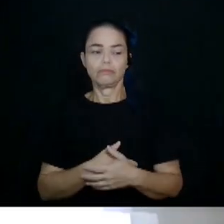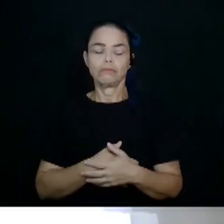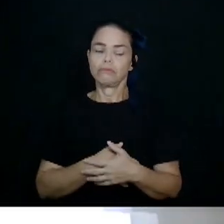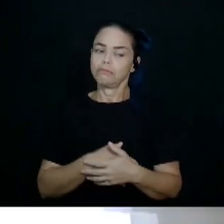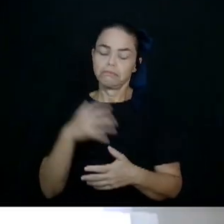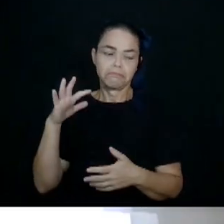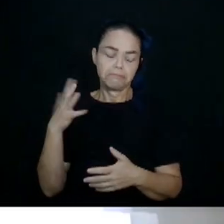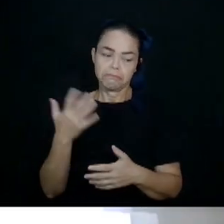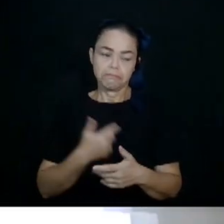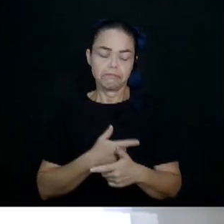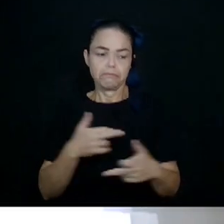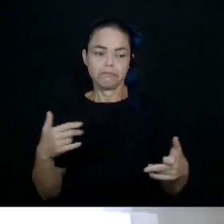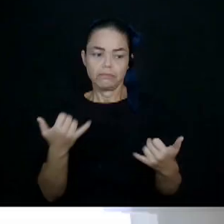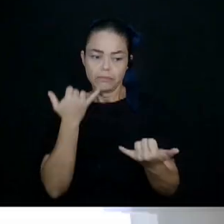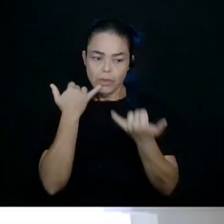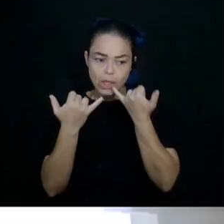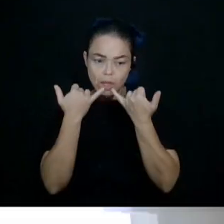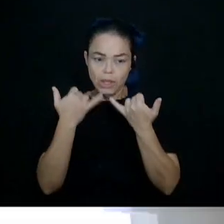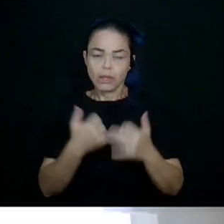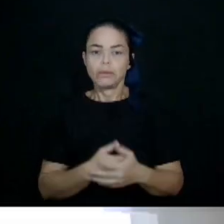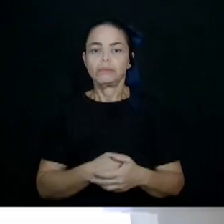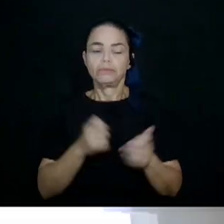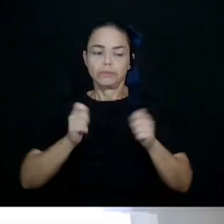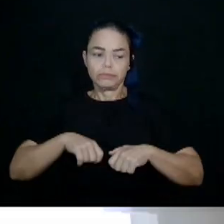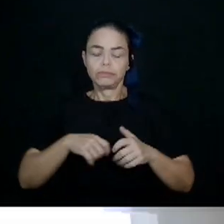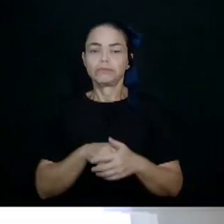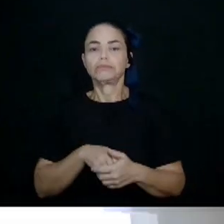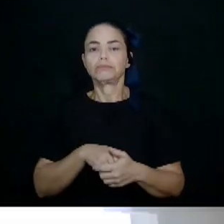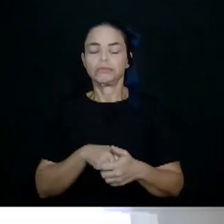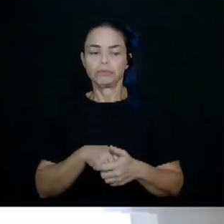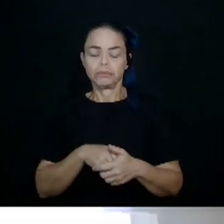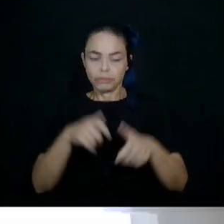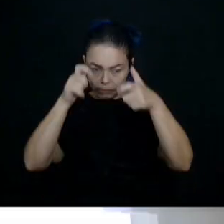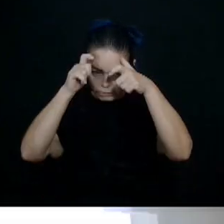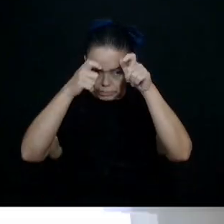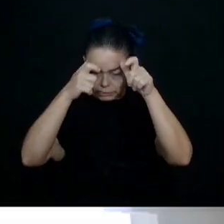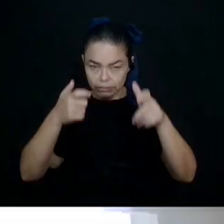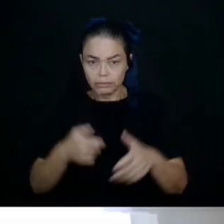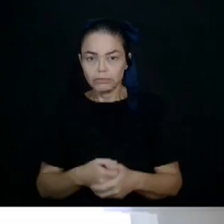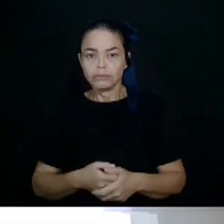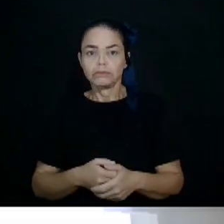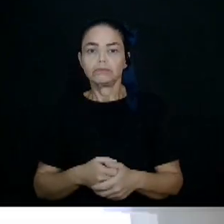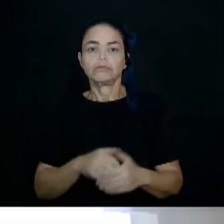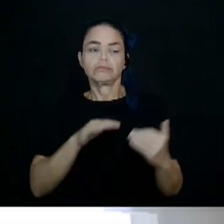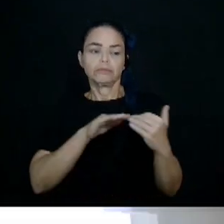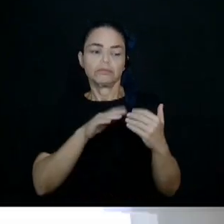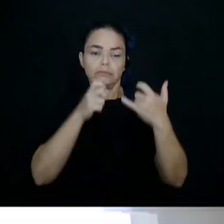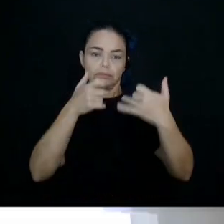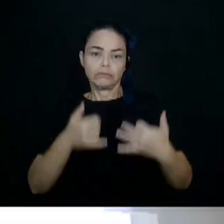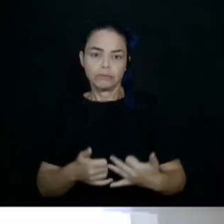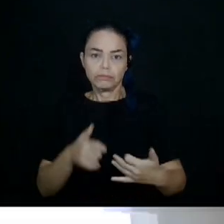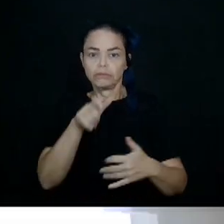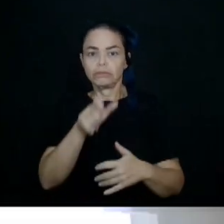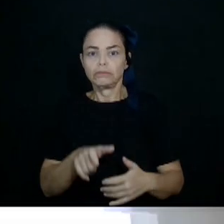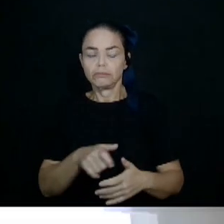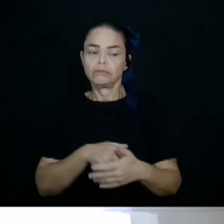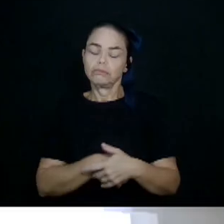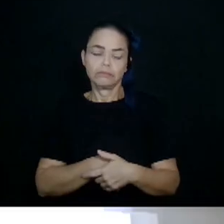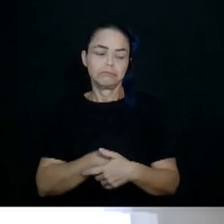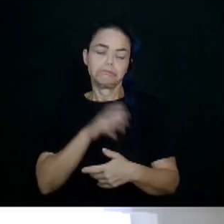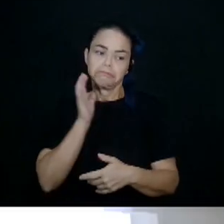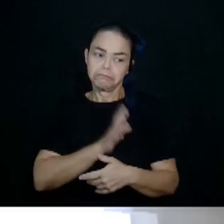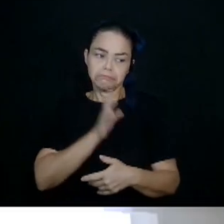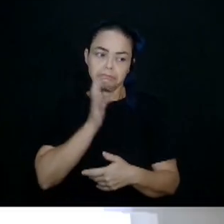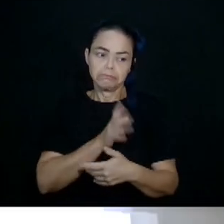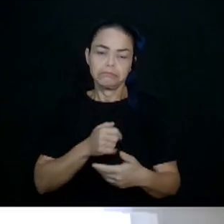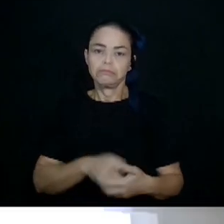alguma informação, né, que pode ser um transtorno de acumulação, porque como foi mencionado, para a pessoa aquilo faz sentido estar ali.